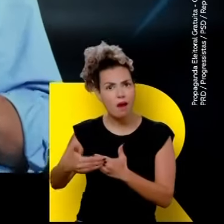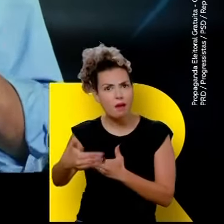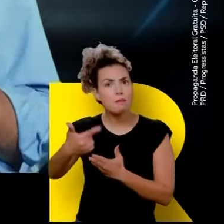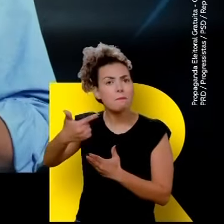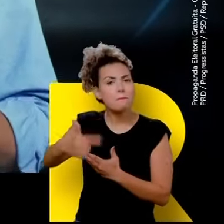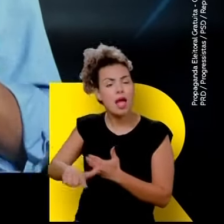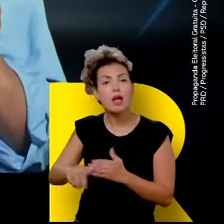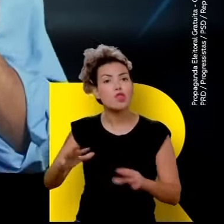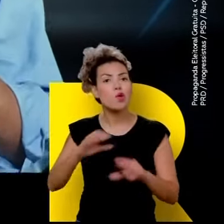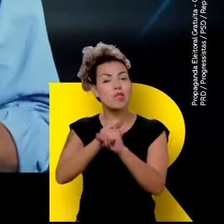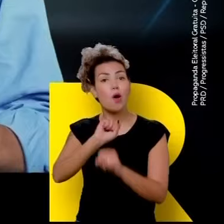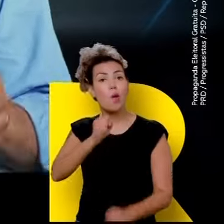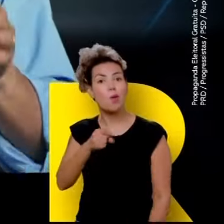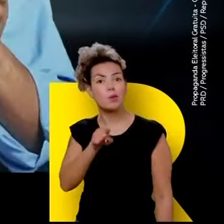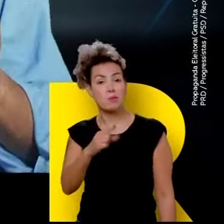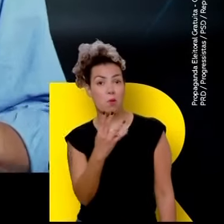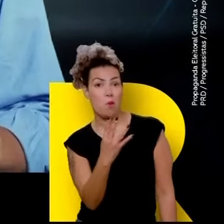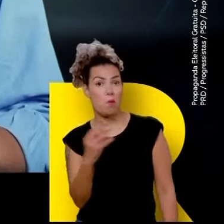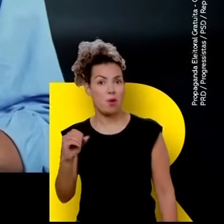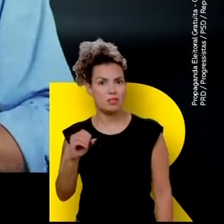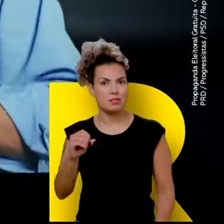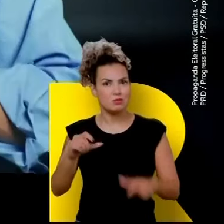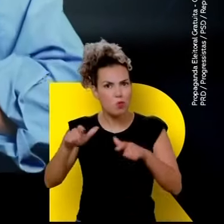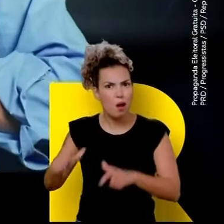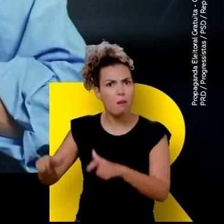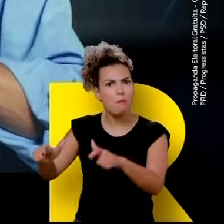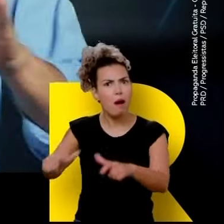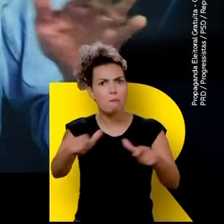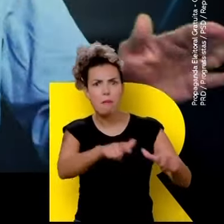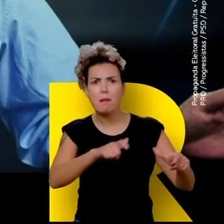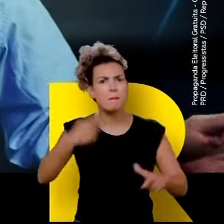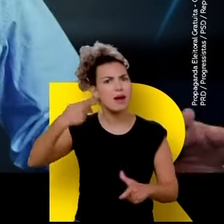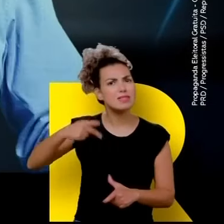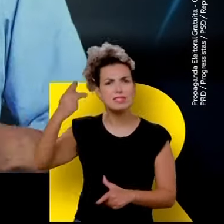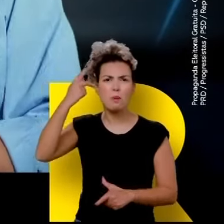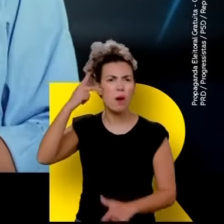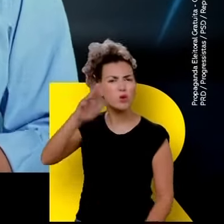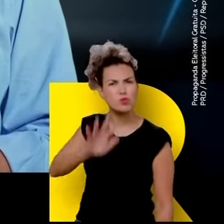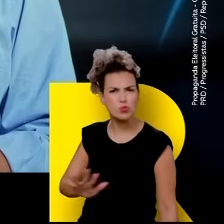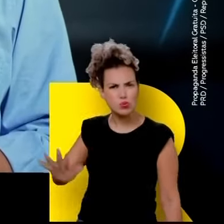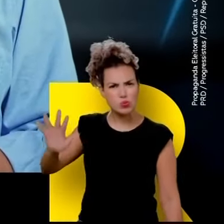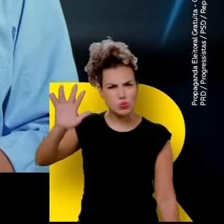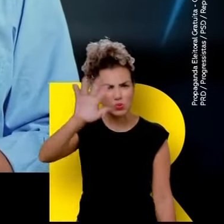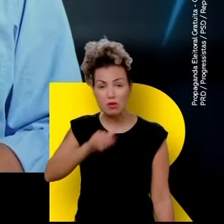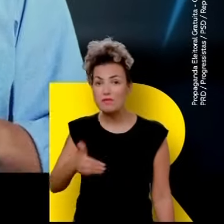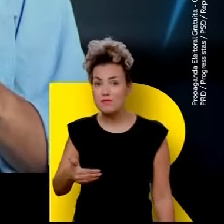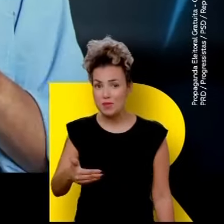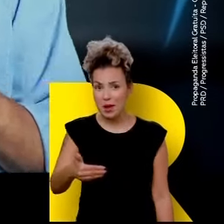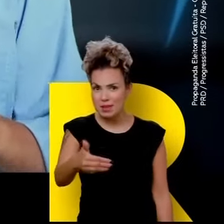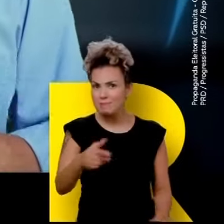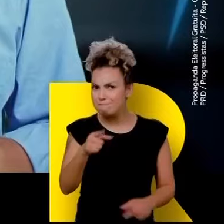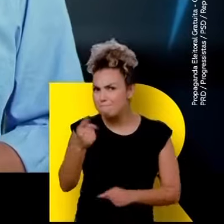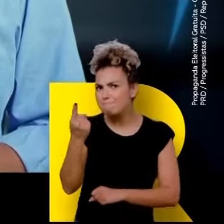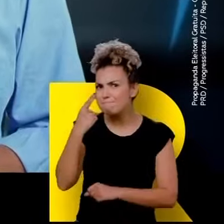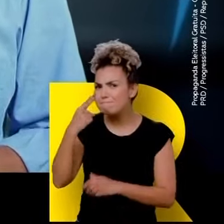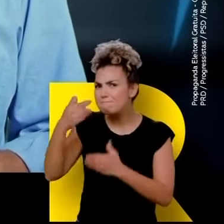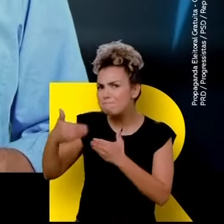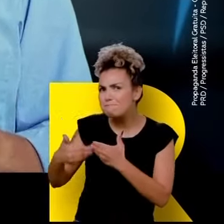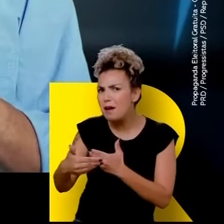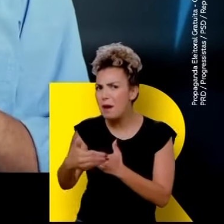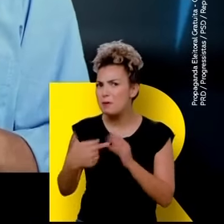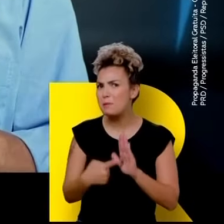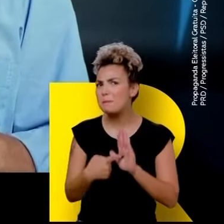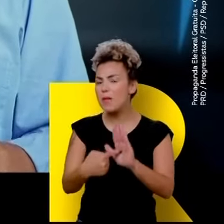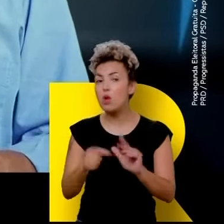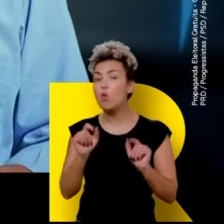entregar mais de 8.400 obras em todas as regiões da cidade de São Paulo. E o que vocês vão ver agora